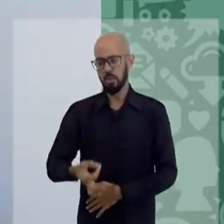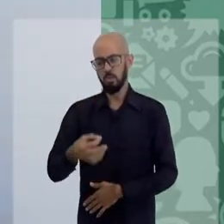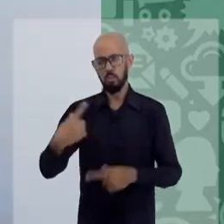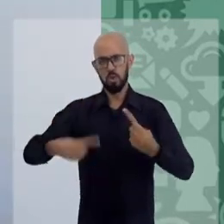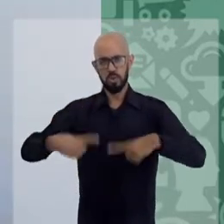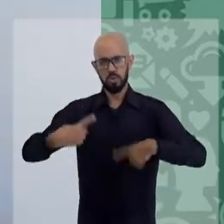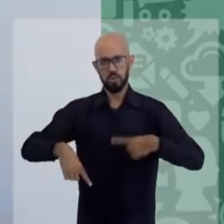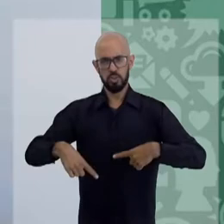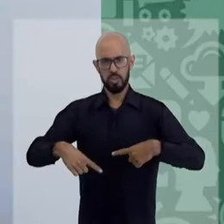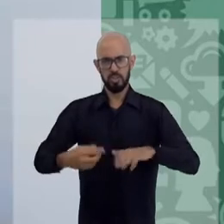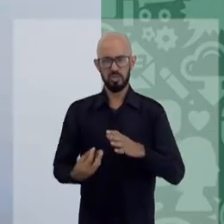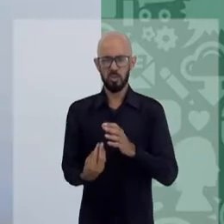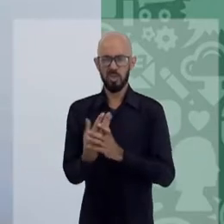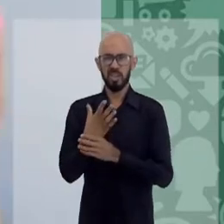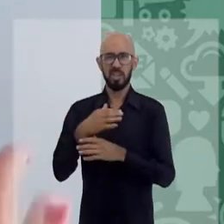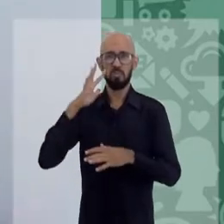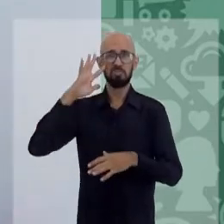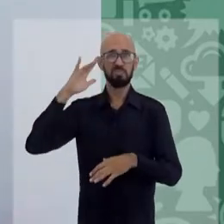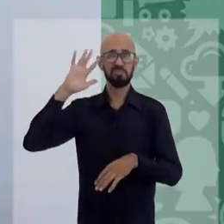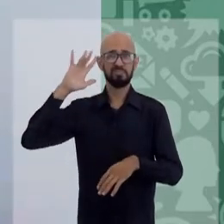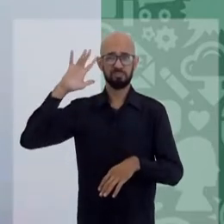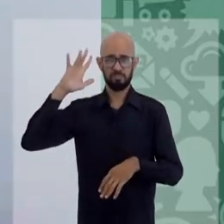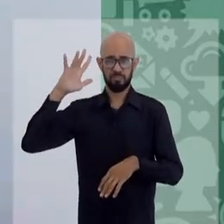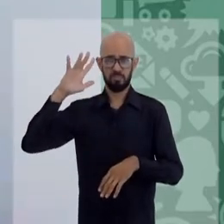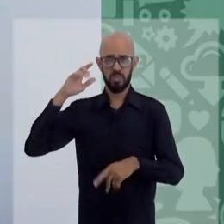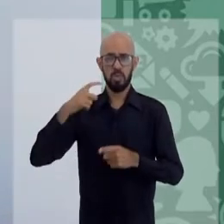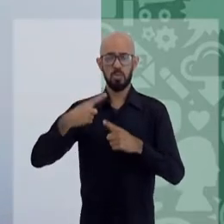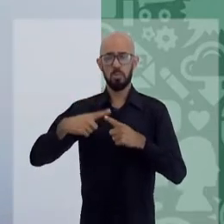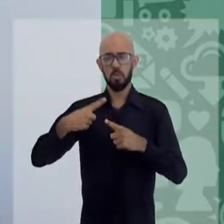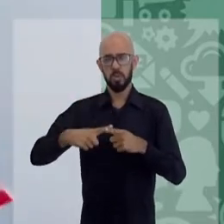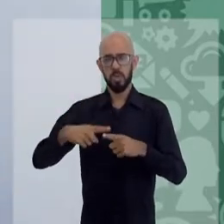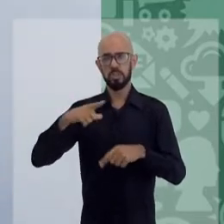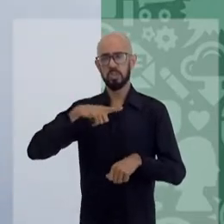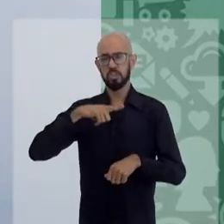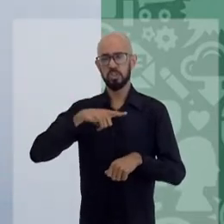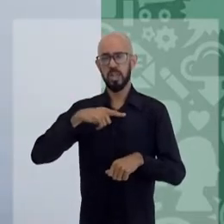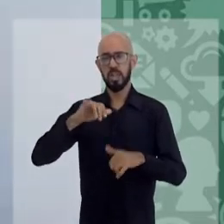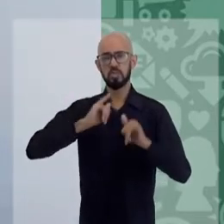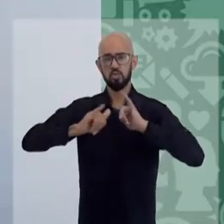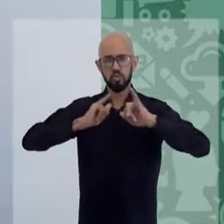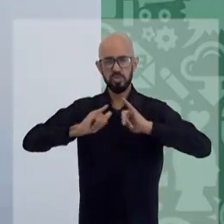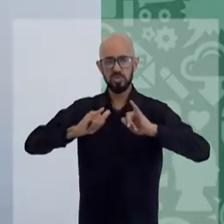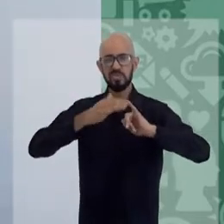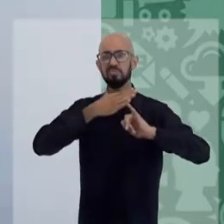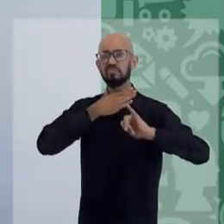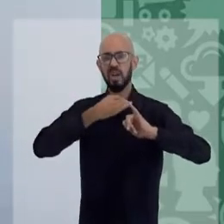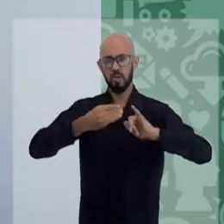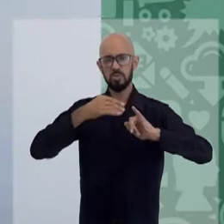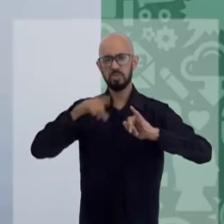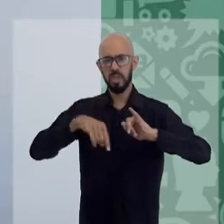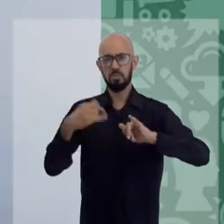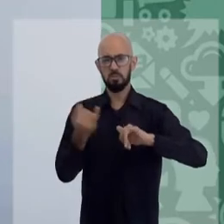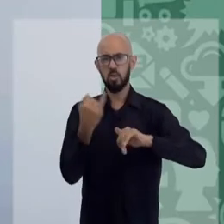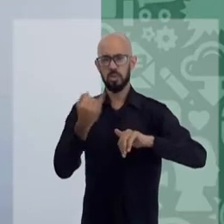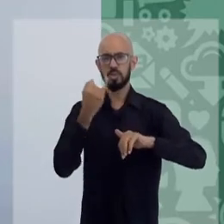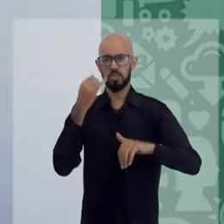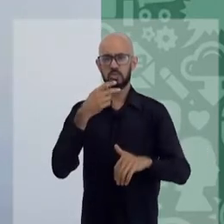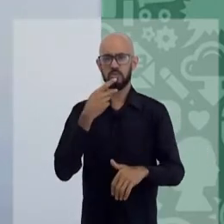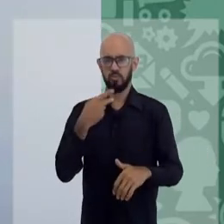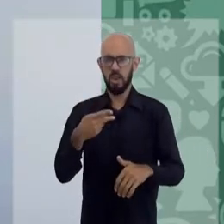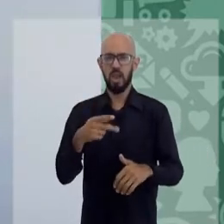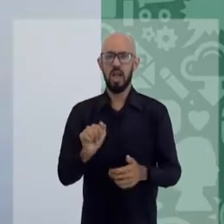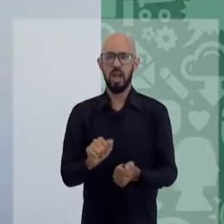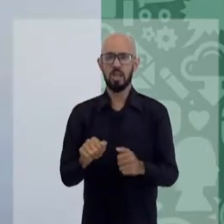posicionar, abre muitas reflexões para a gente, né? Porque a gente tem a questão das fake news, que é muito importante a